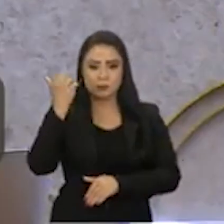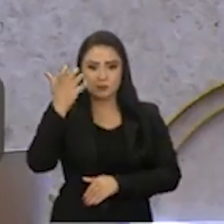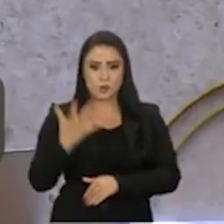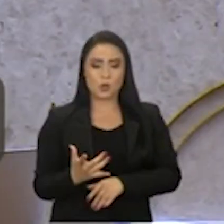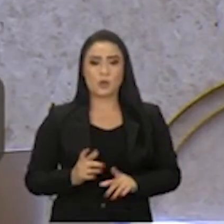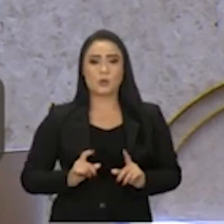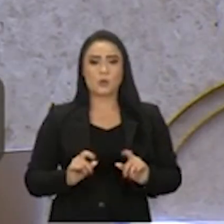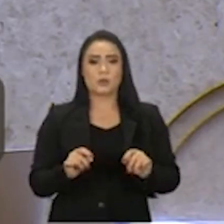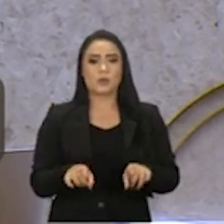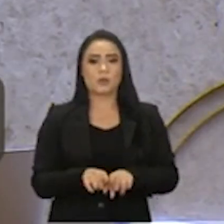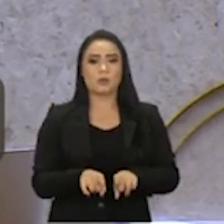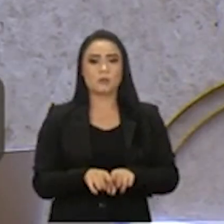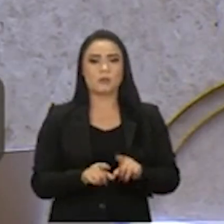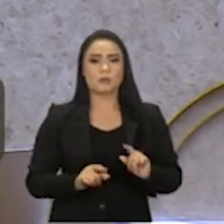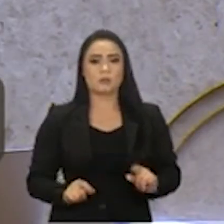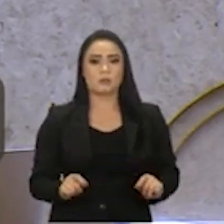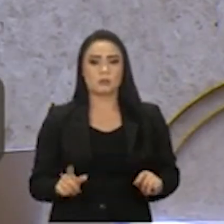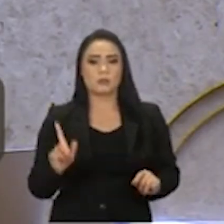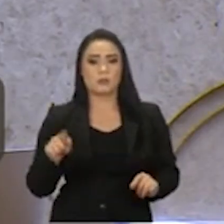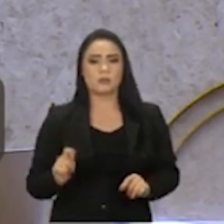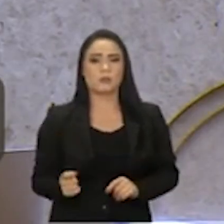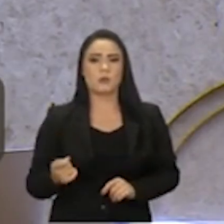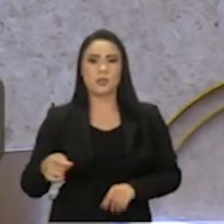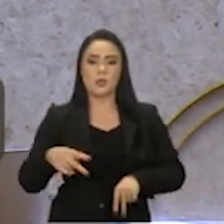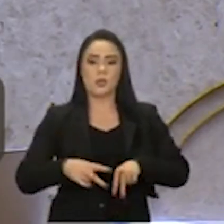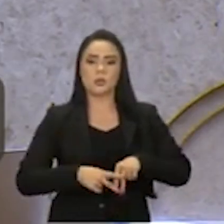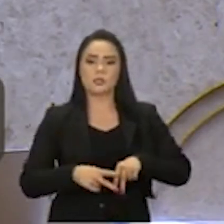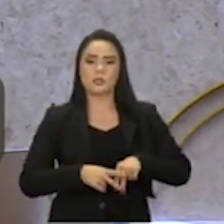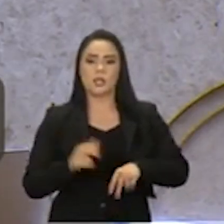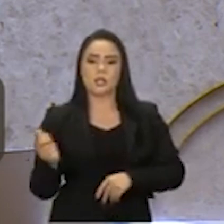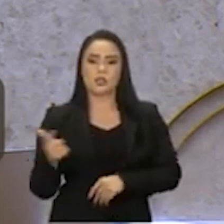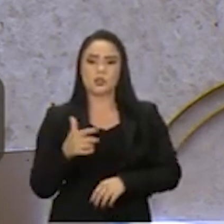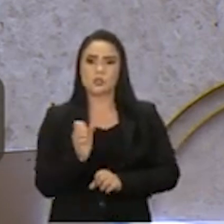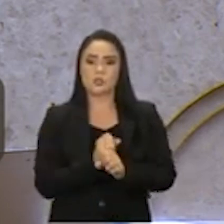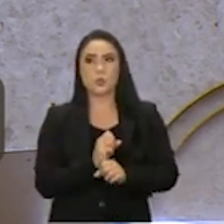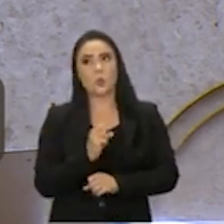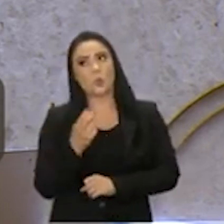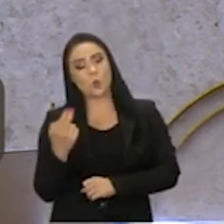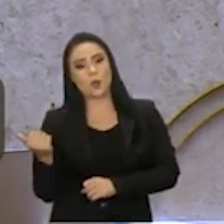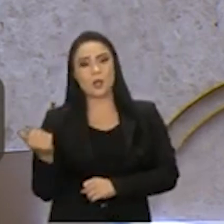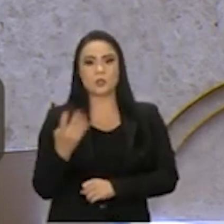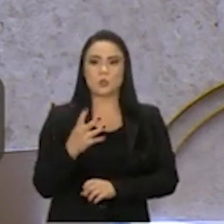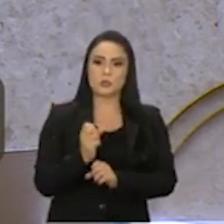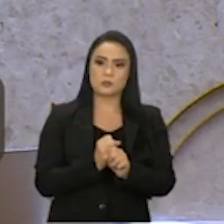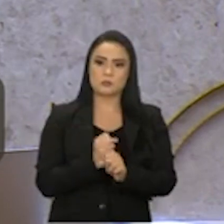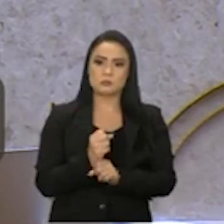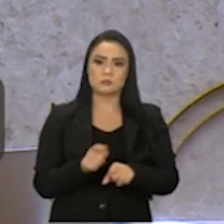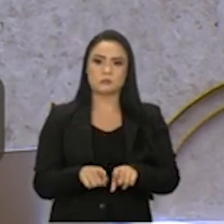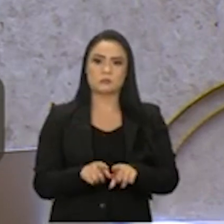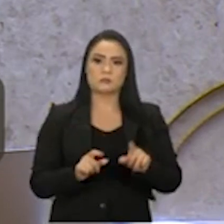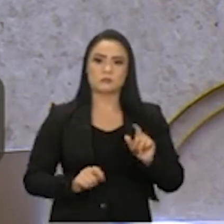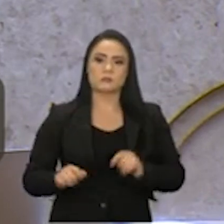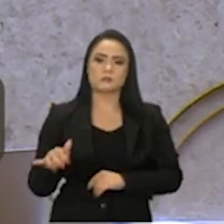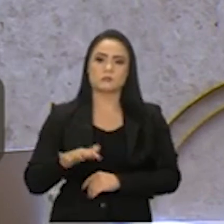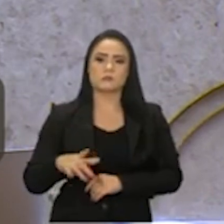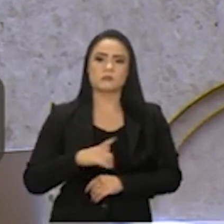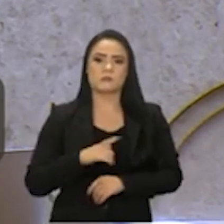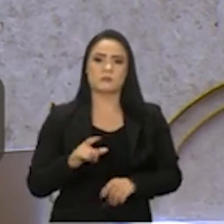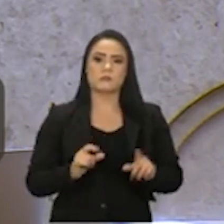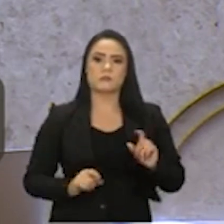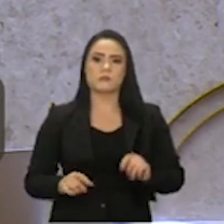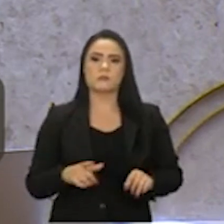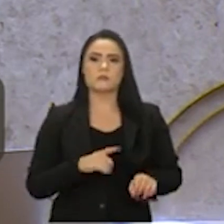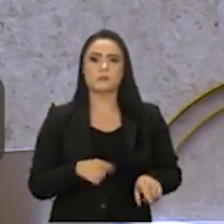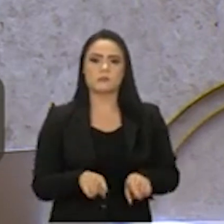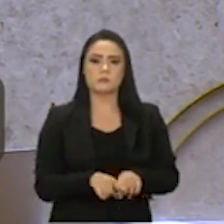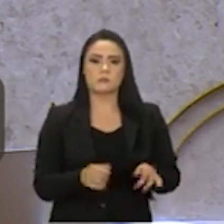do ministro Fachin... é de que alguém condenado a 12 anos ou a 14 anos por homicídio não deva ser preso